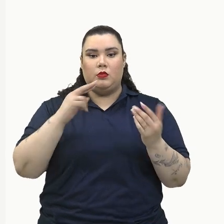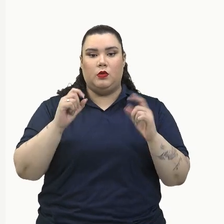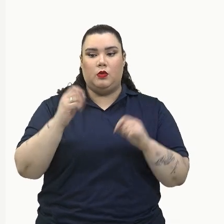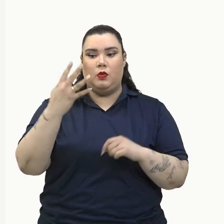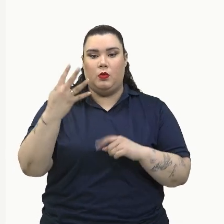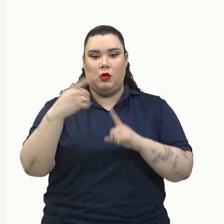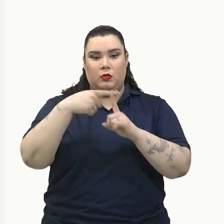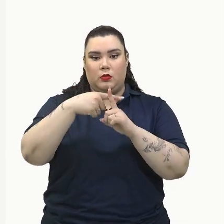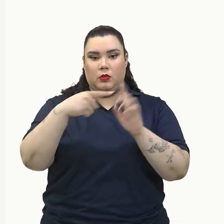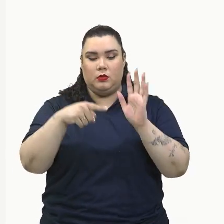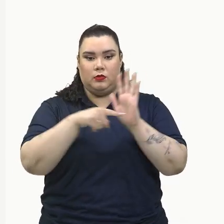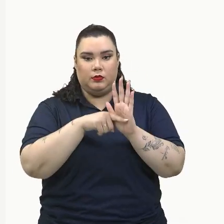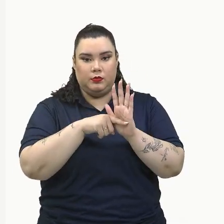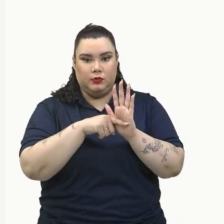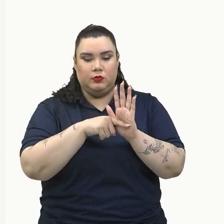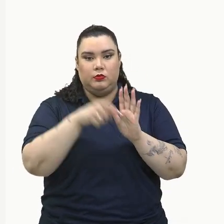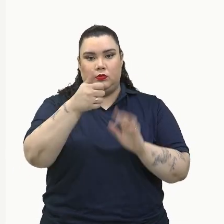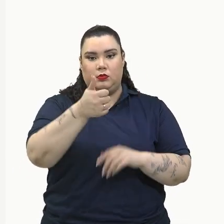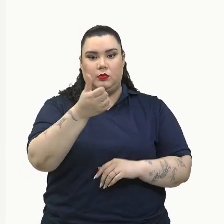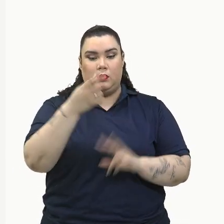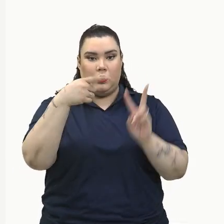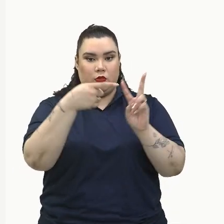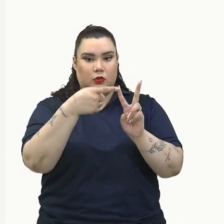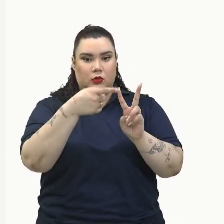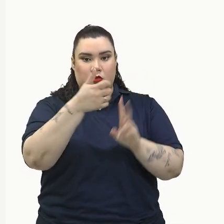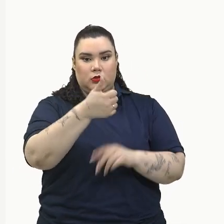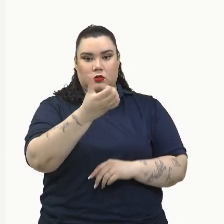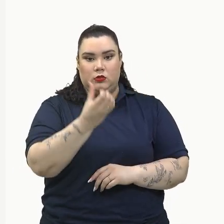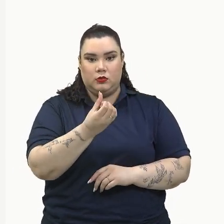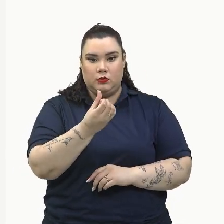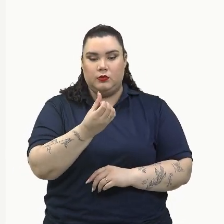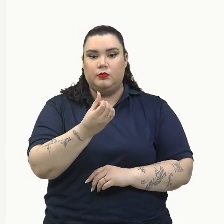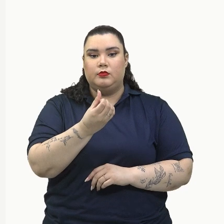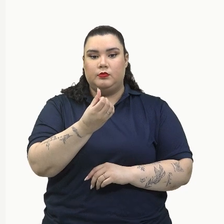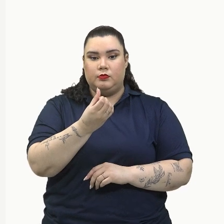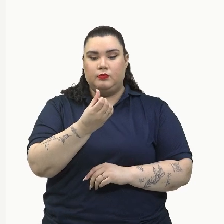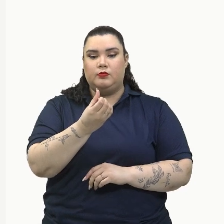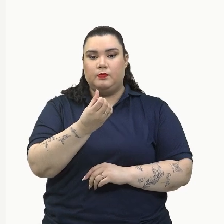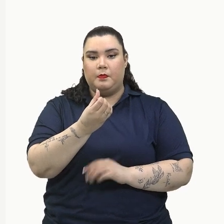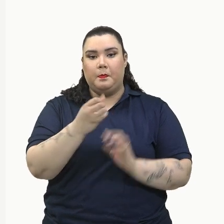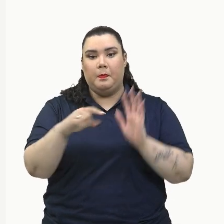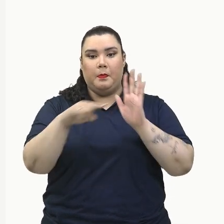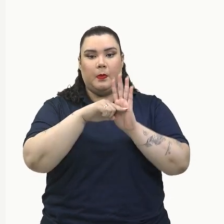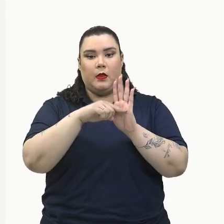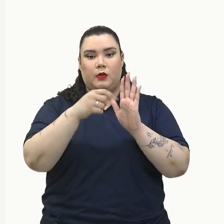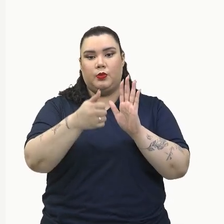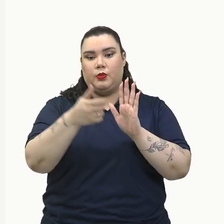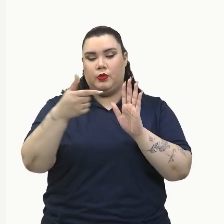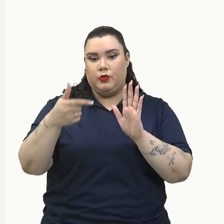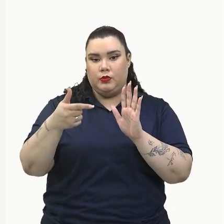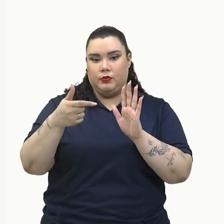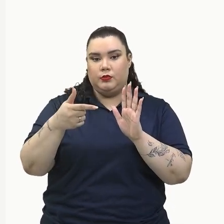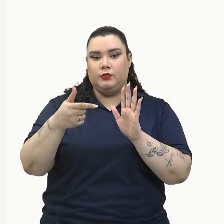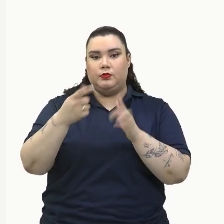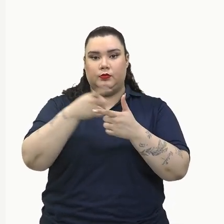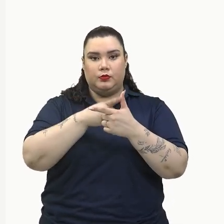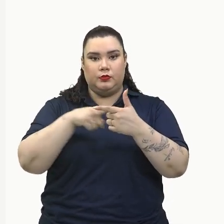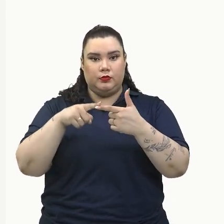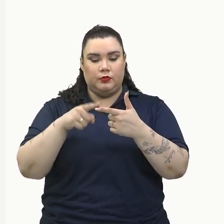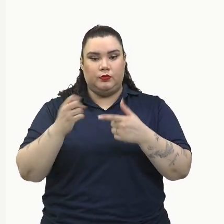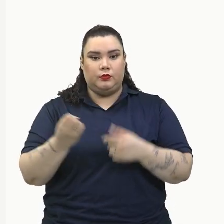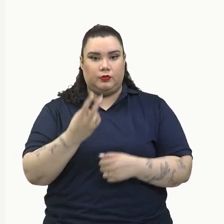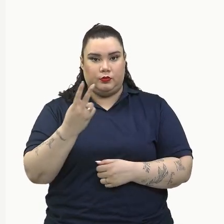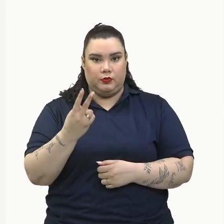mais ou menos 4 ao quadrado, 16, menos 4 vezes 1, 4 vezes 3, 12, dividido por